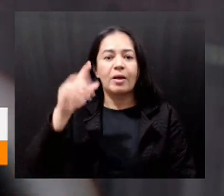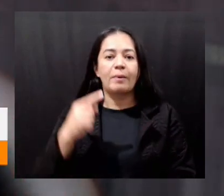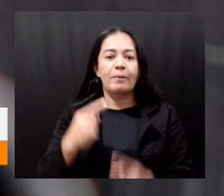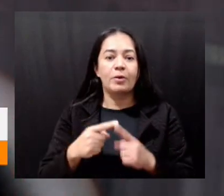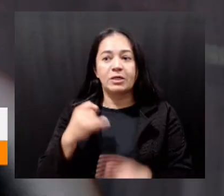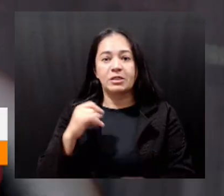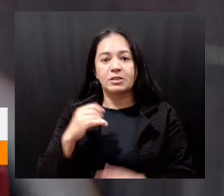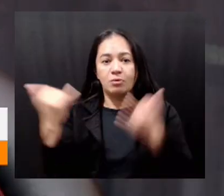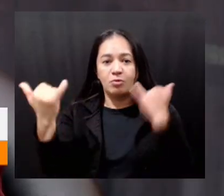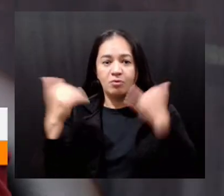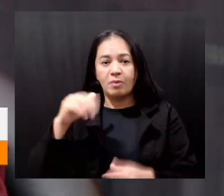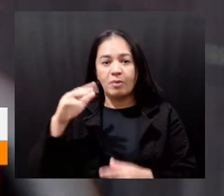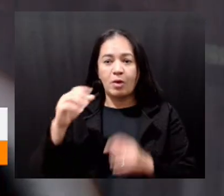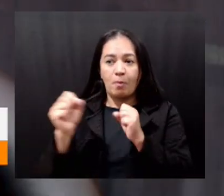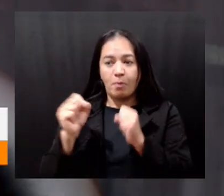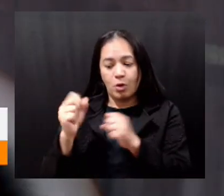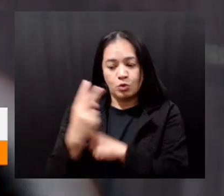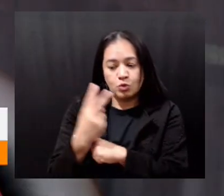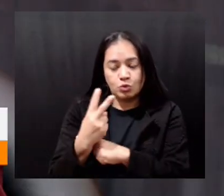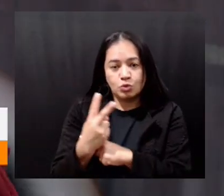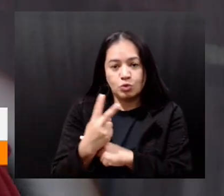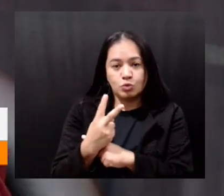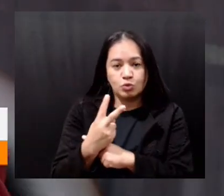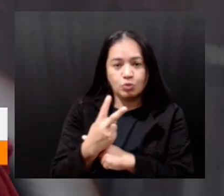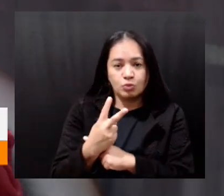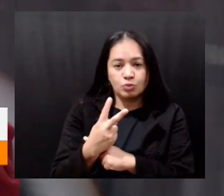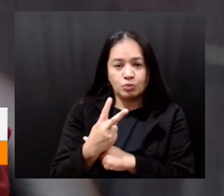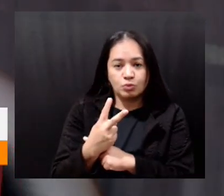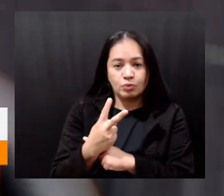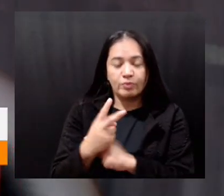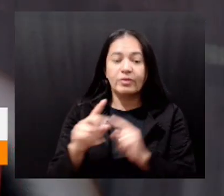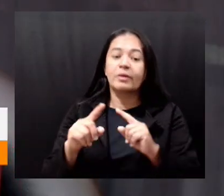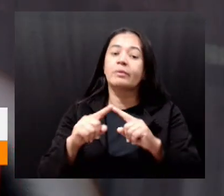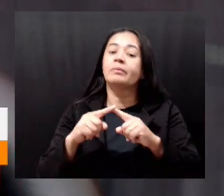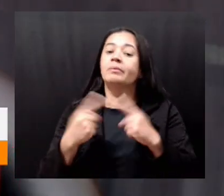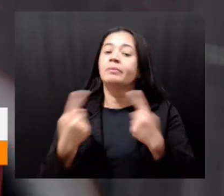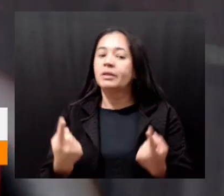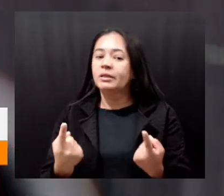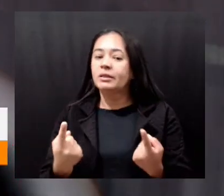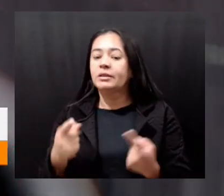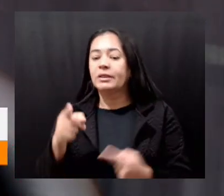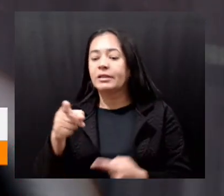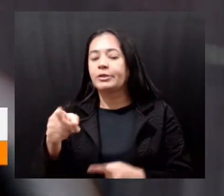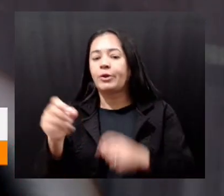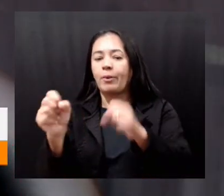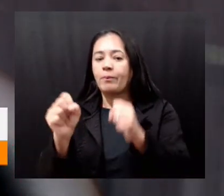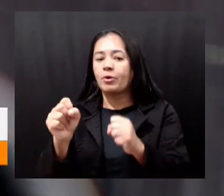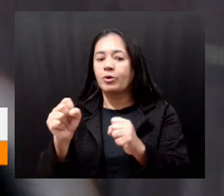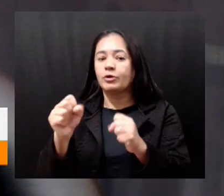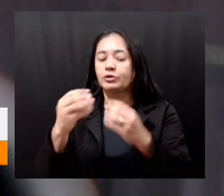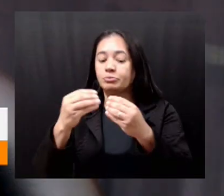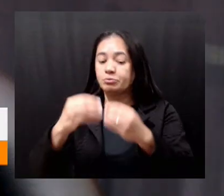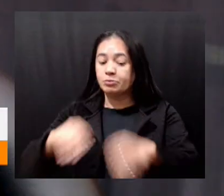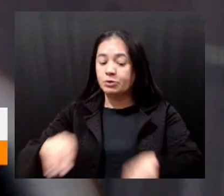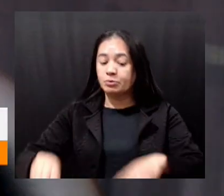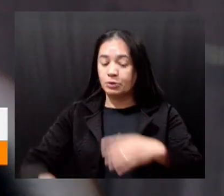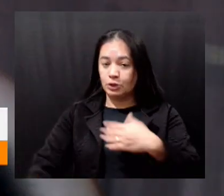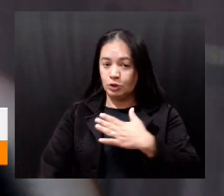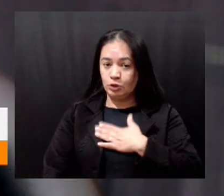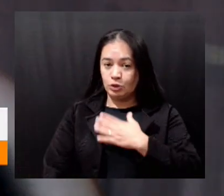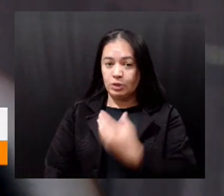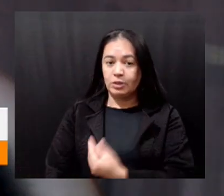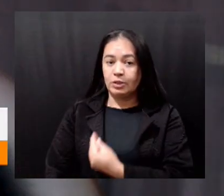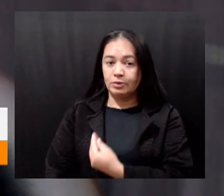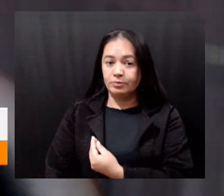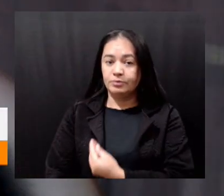me proteger, né? Mas aquilo pode me fazer mal ao mesmo tempo, né? Como a telespectadora colocou aqui, se